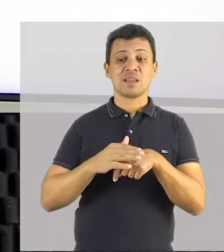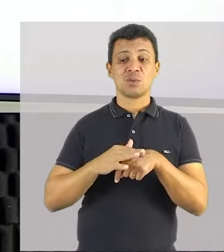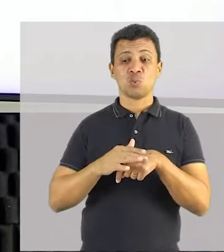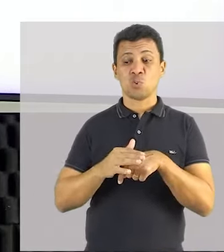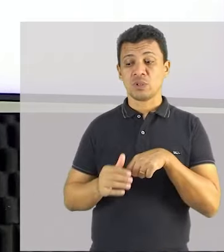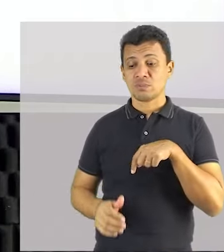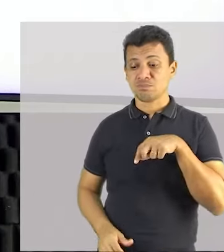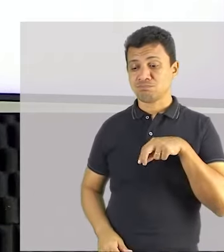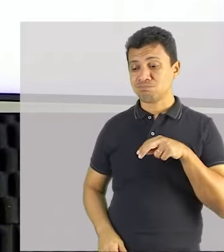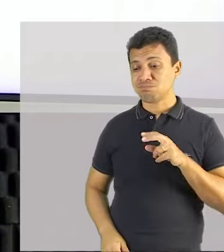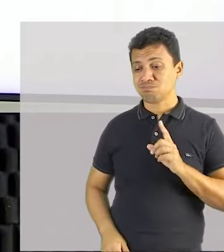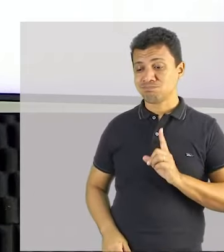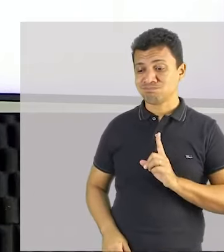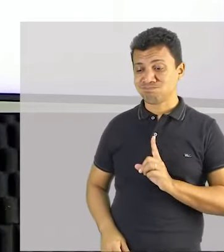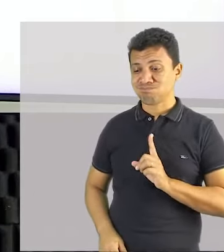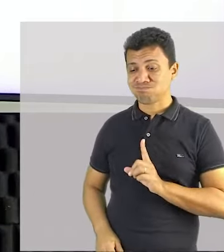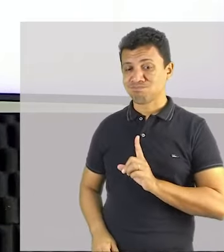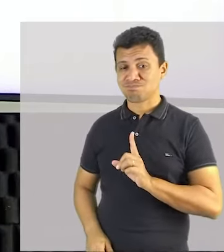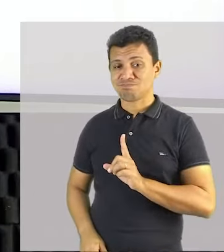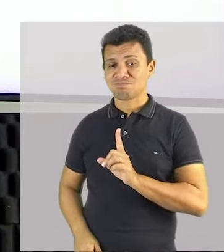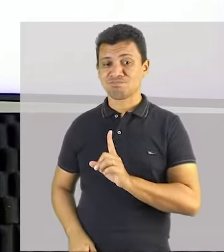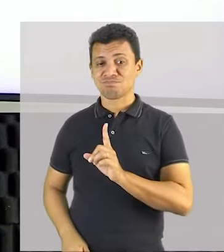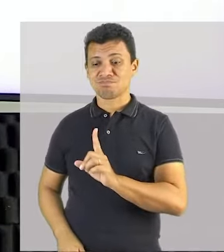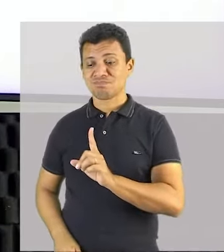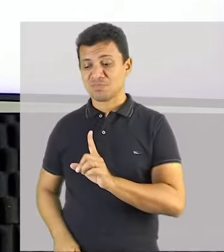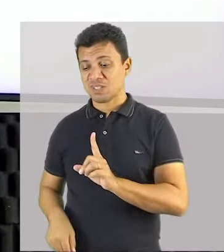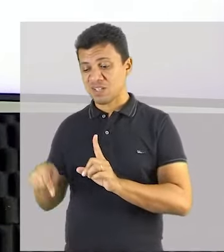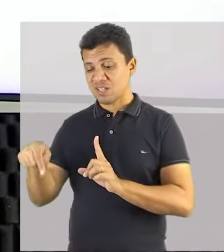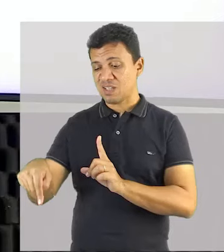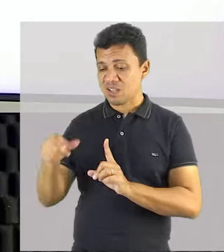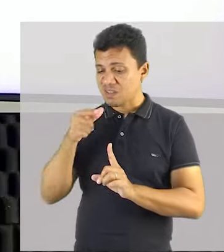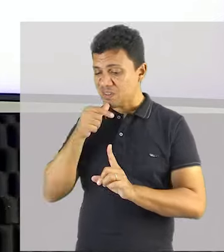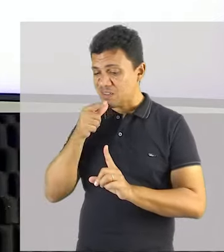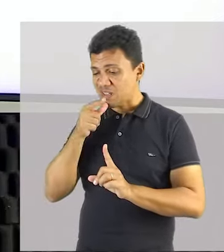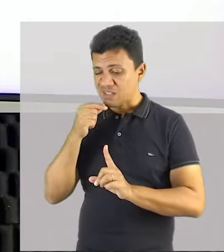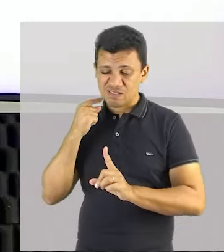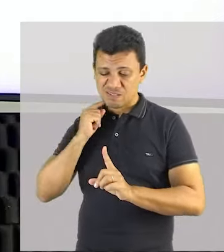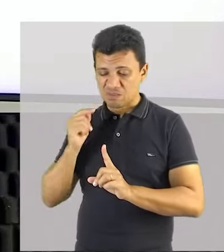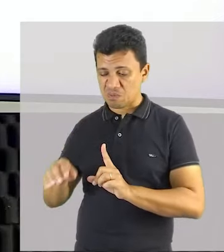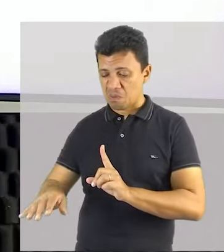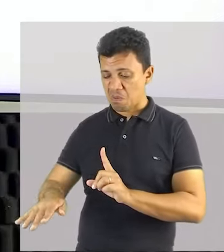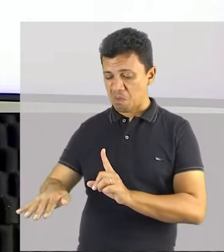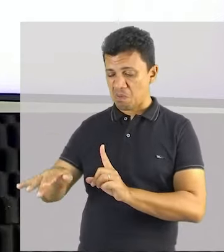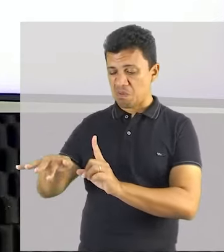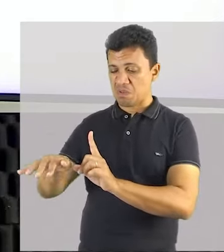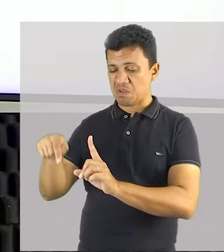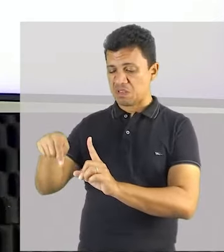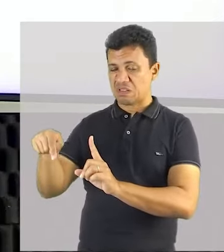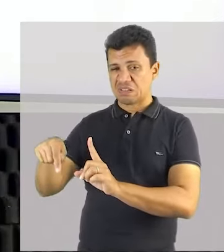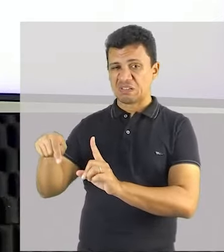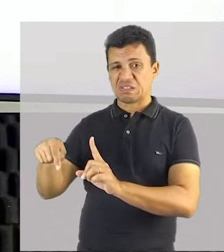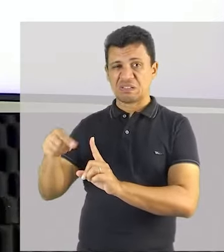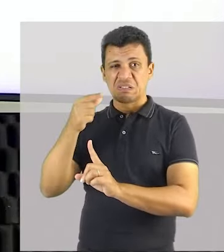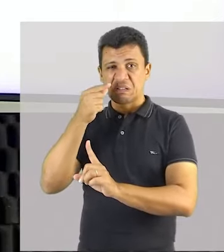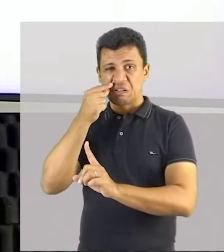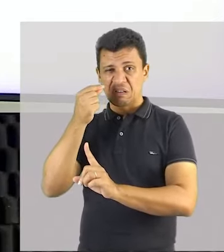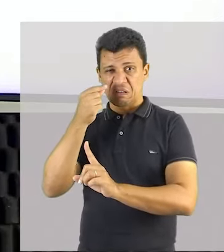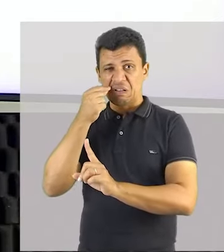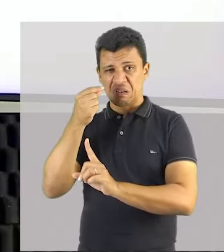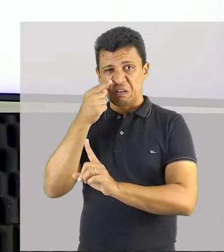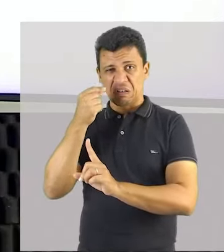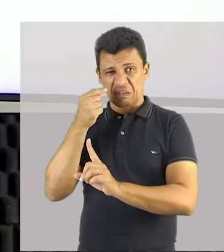lá boto minha meu meu meus pés naquela água contaminada por xixi de rato